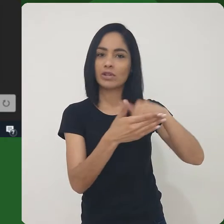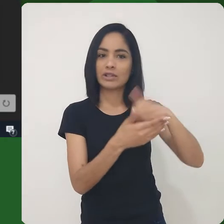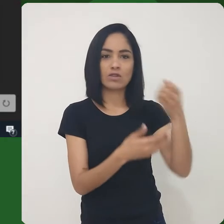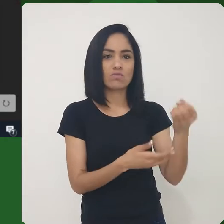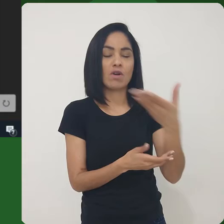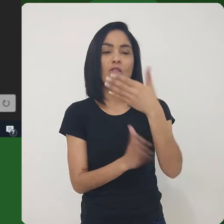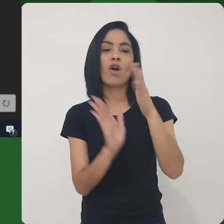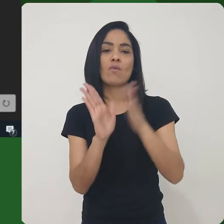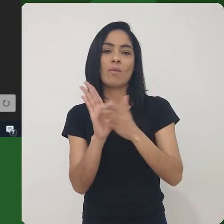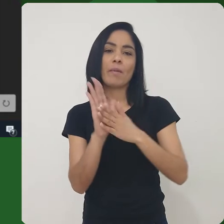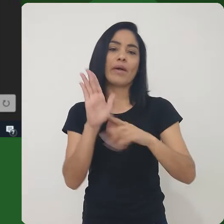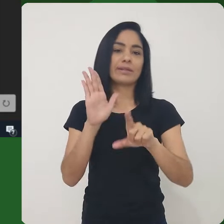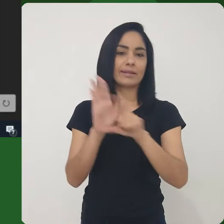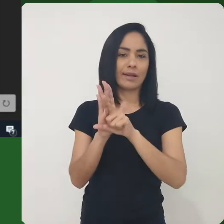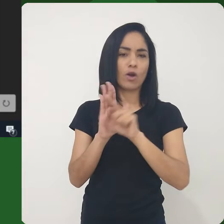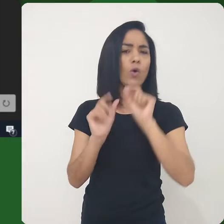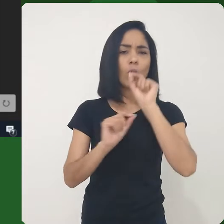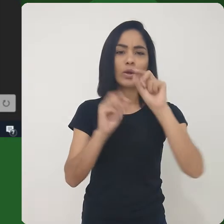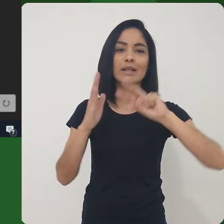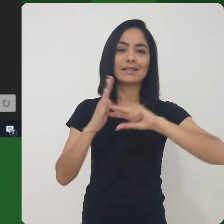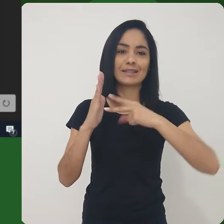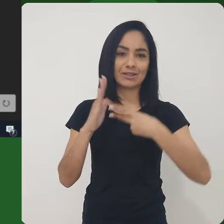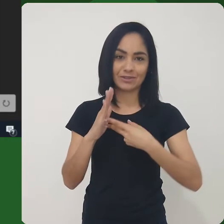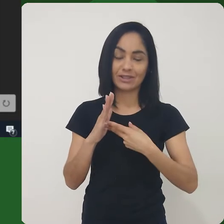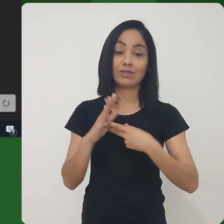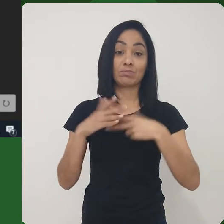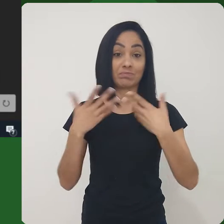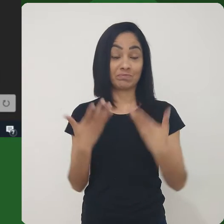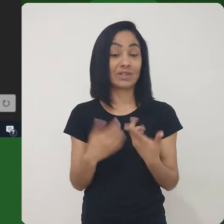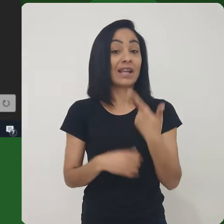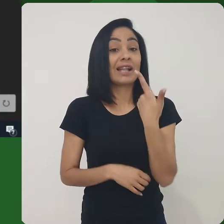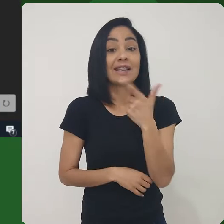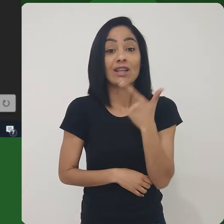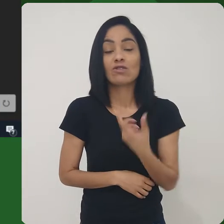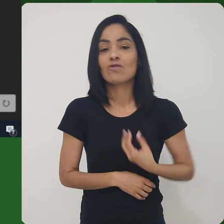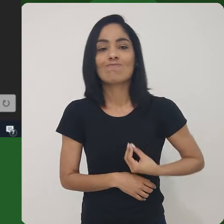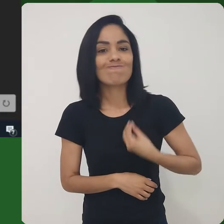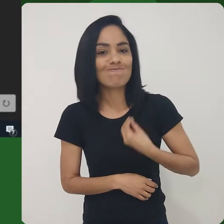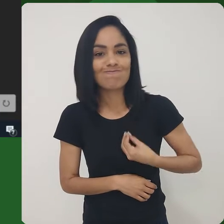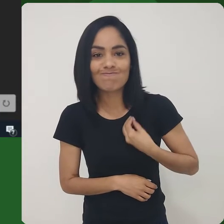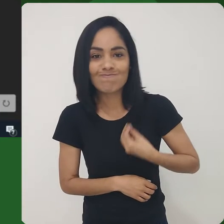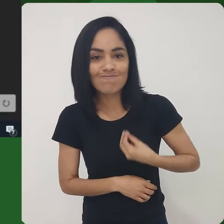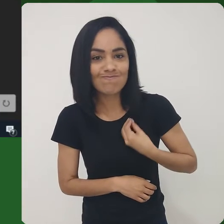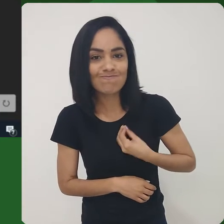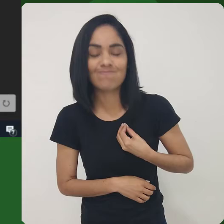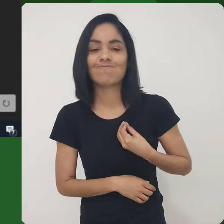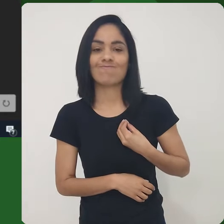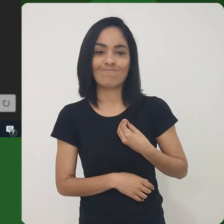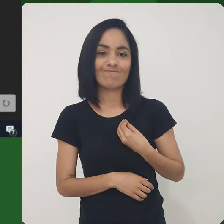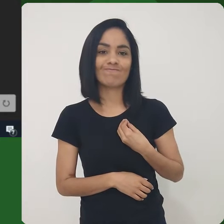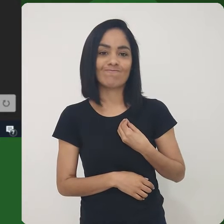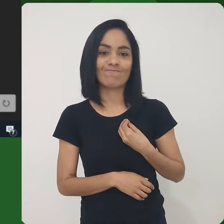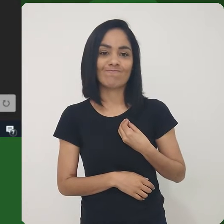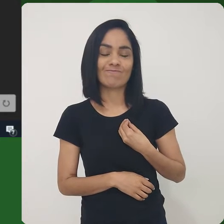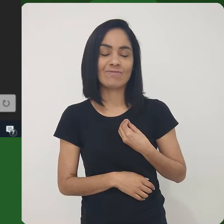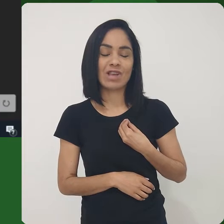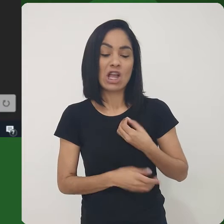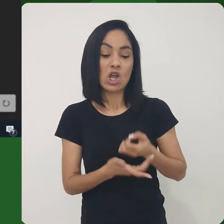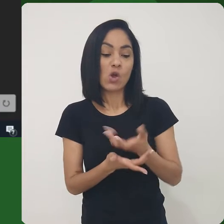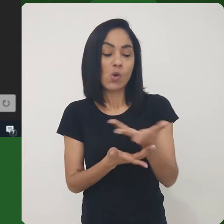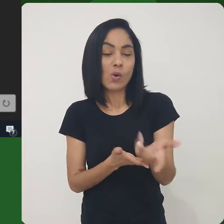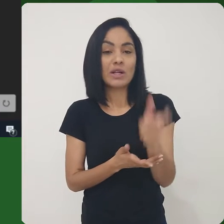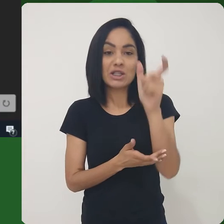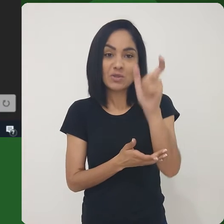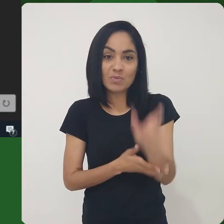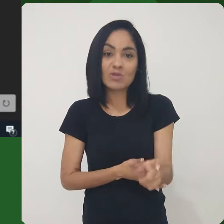de uma nova proposta de lei. O que significa? Então, não teve a presença mínima, né? Não